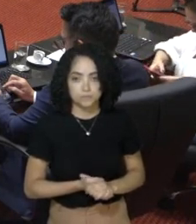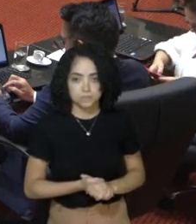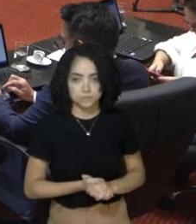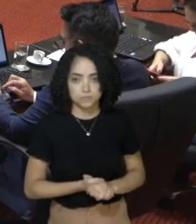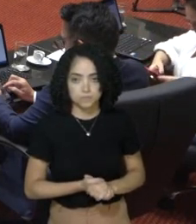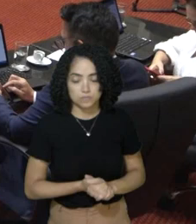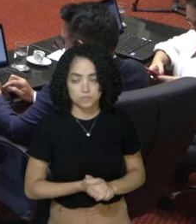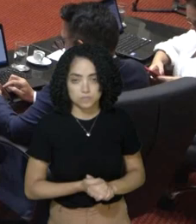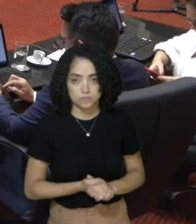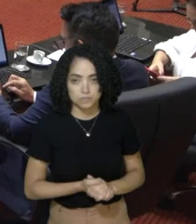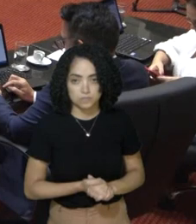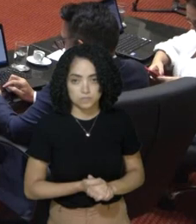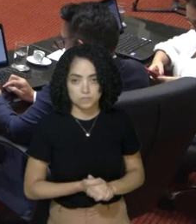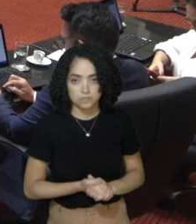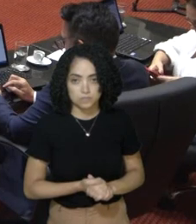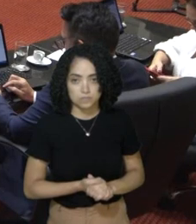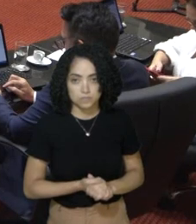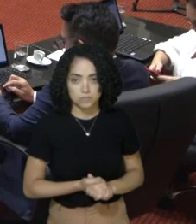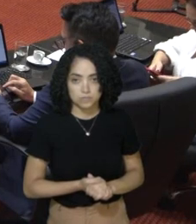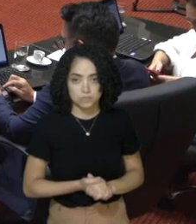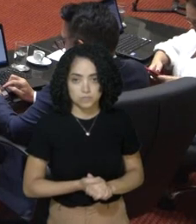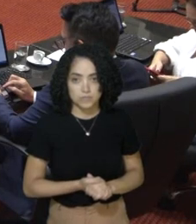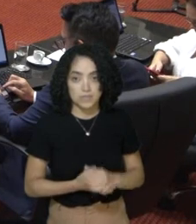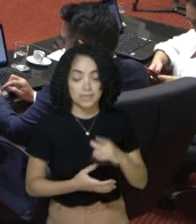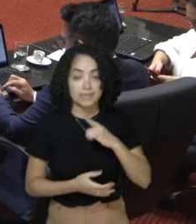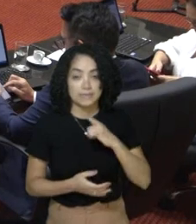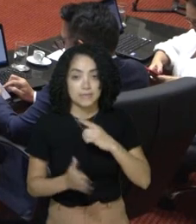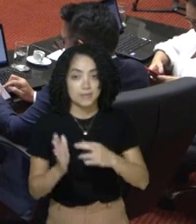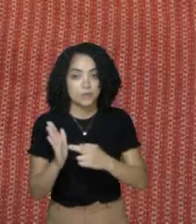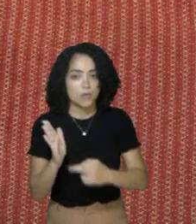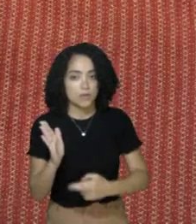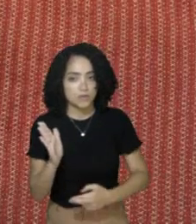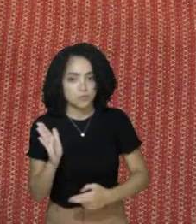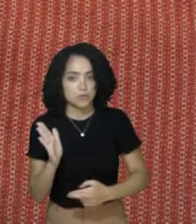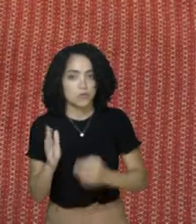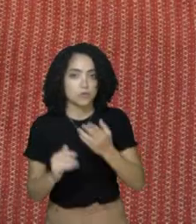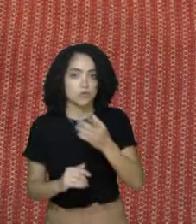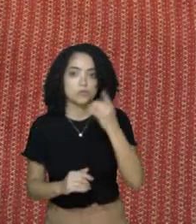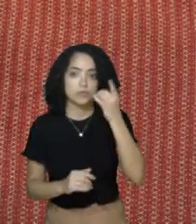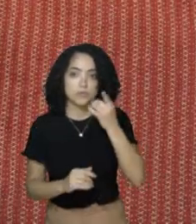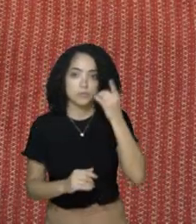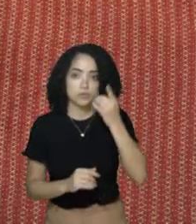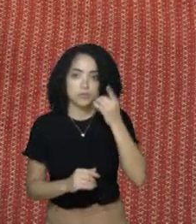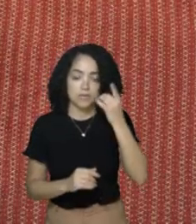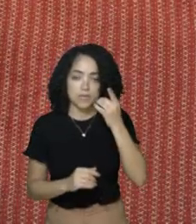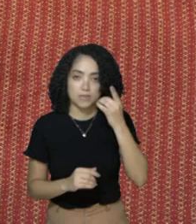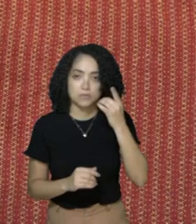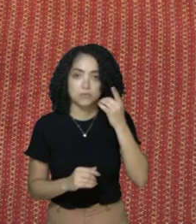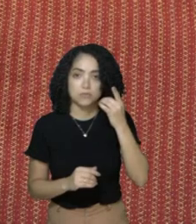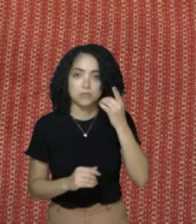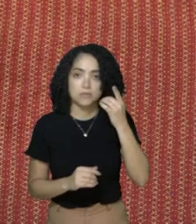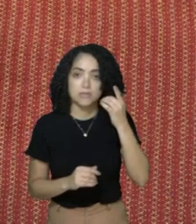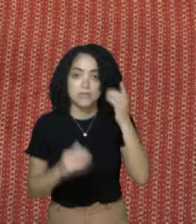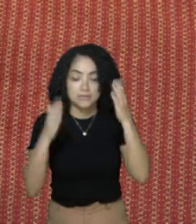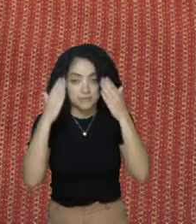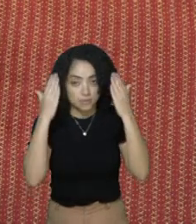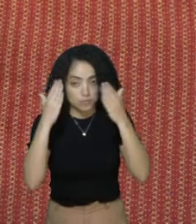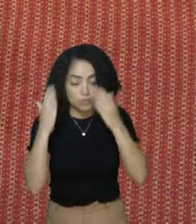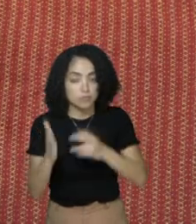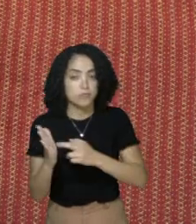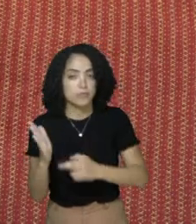Presidente. Pois não, deputado. Tem um relatório aqui, aliás, o deputado Zé Milton foi o relator na Comissão de Saúde,